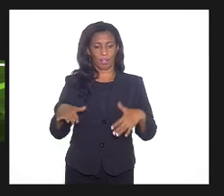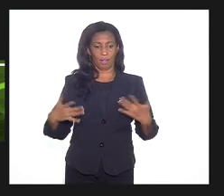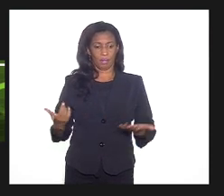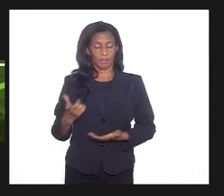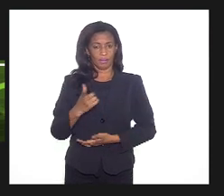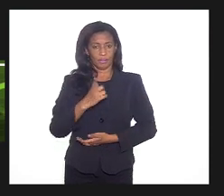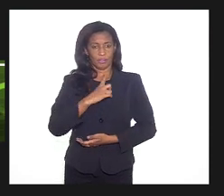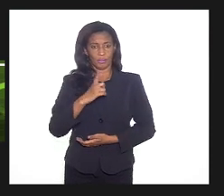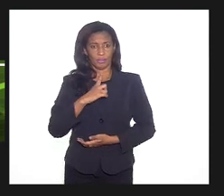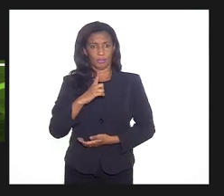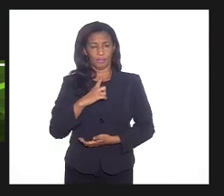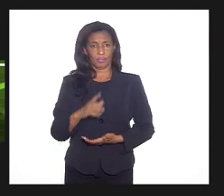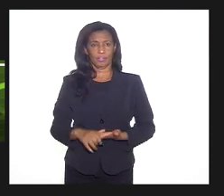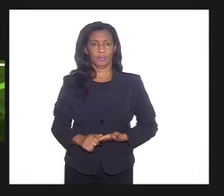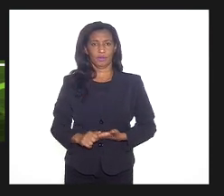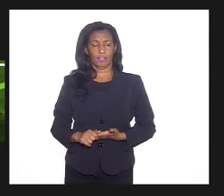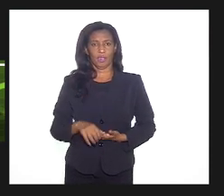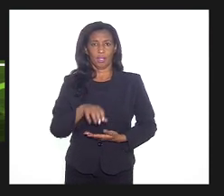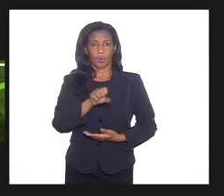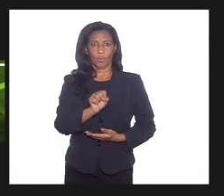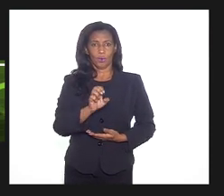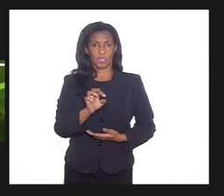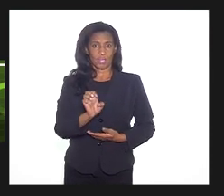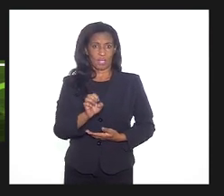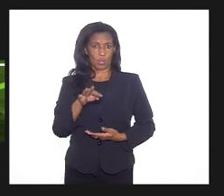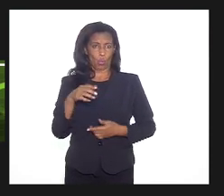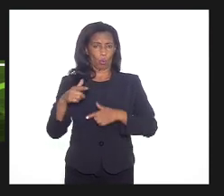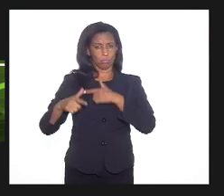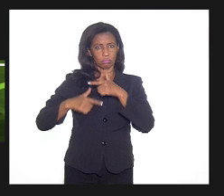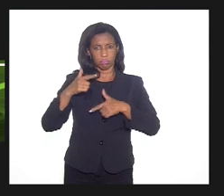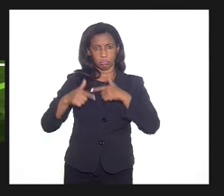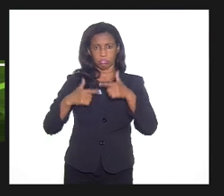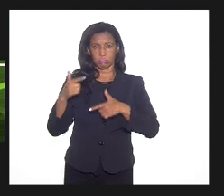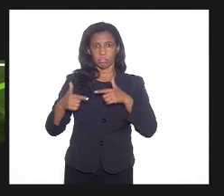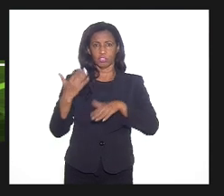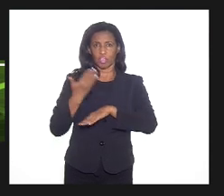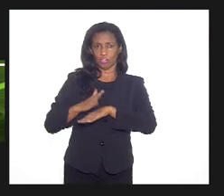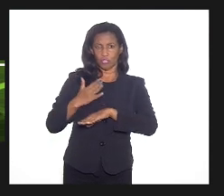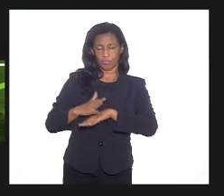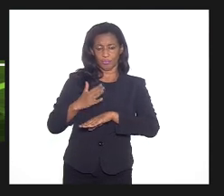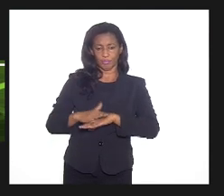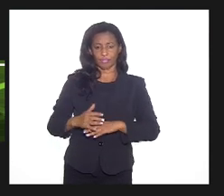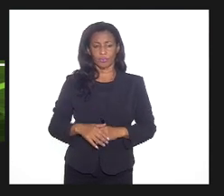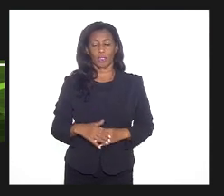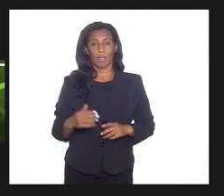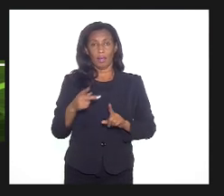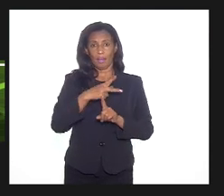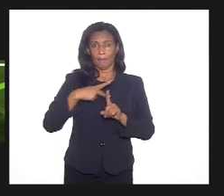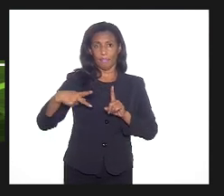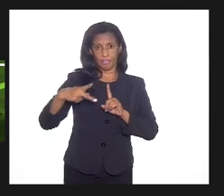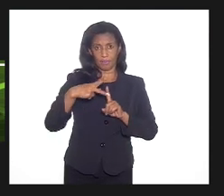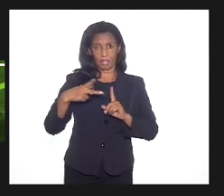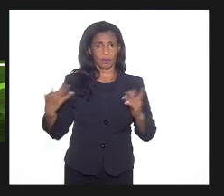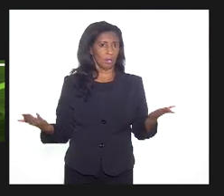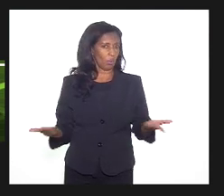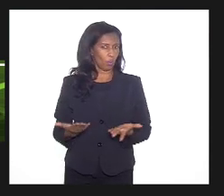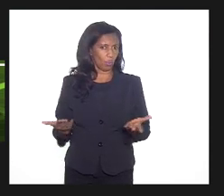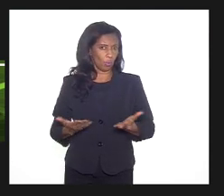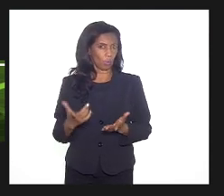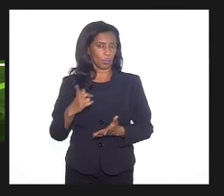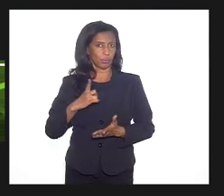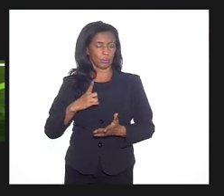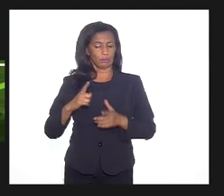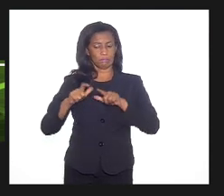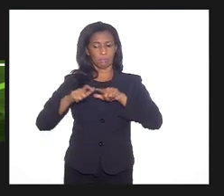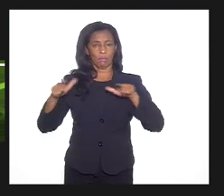tem, por setor de atividade, né? A Previdência hoje é a que consome o